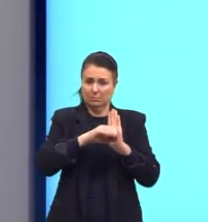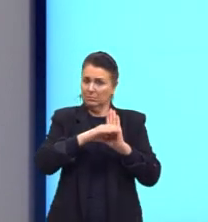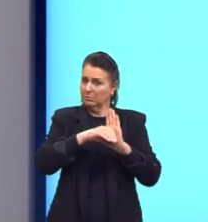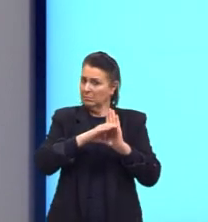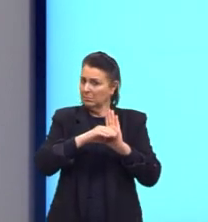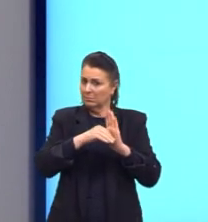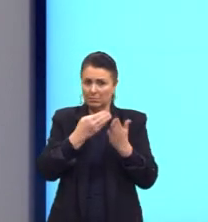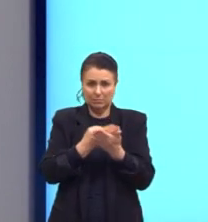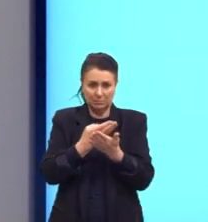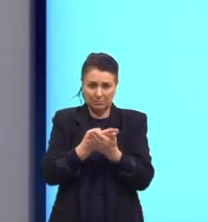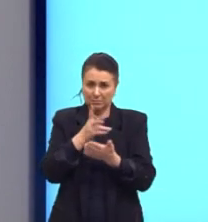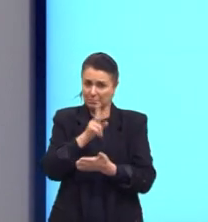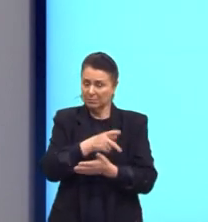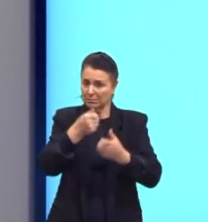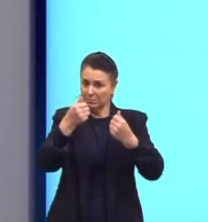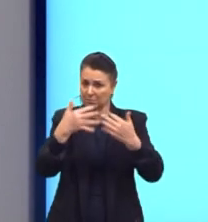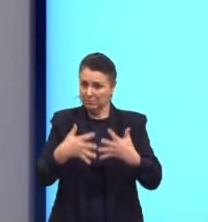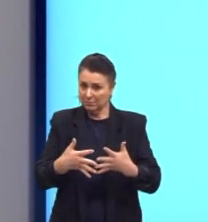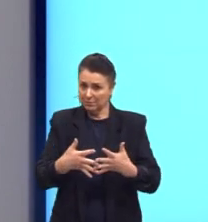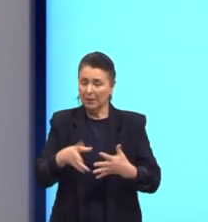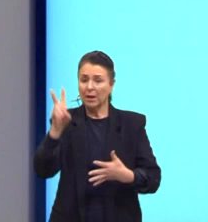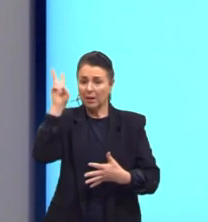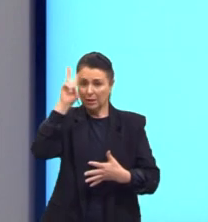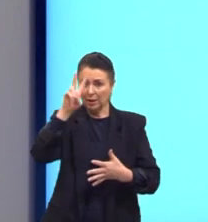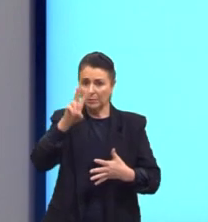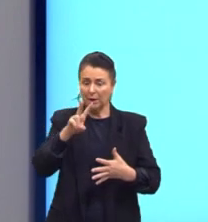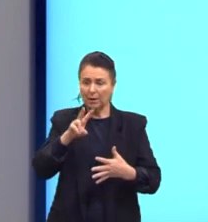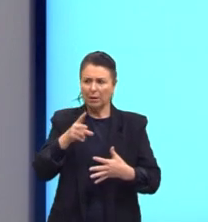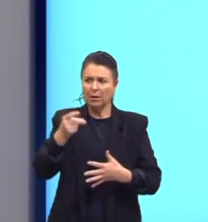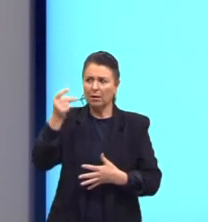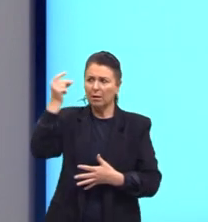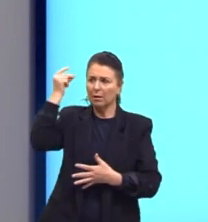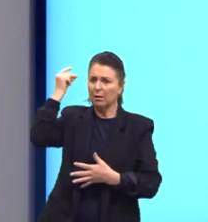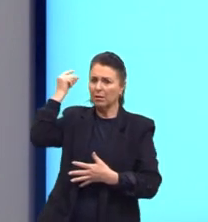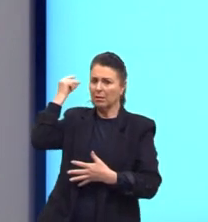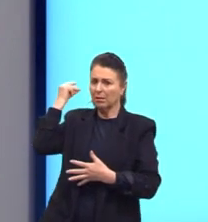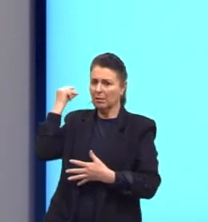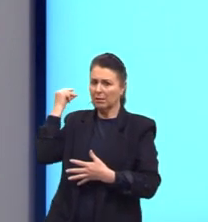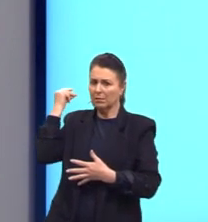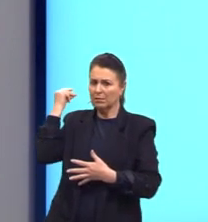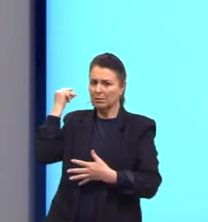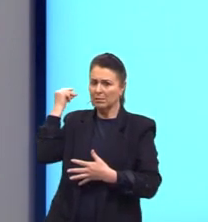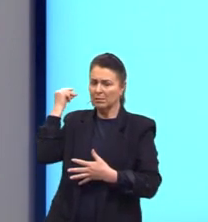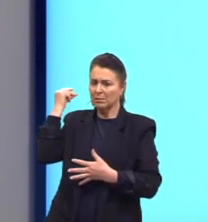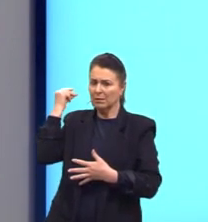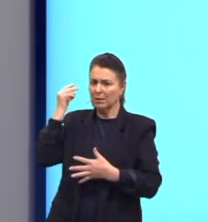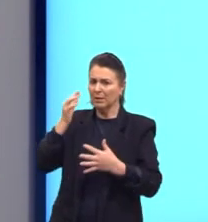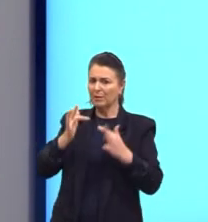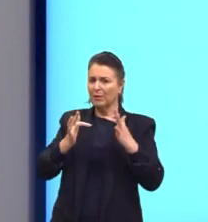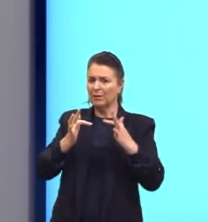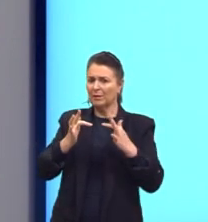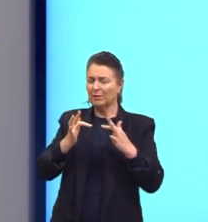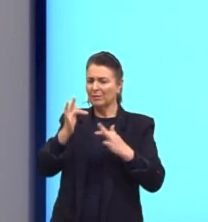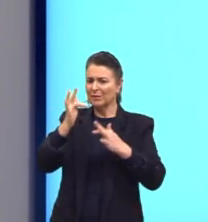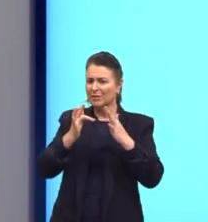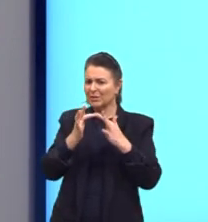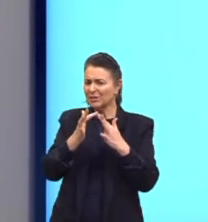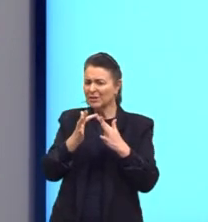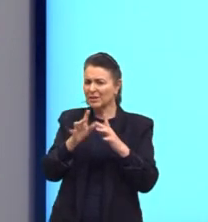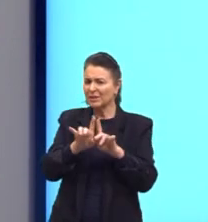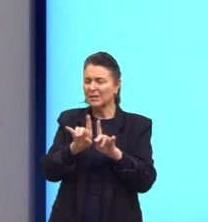aula lembram distância filogenética e Semelhança a evolução